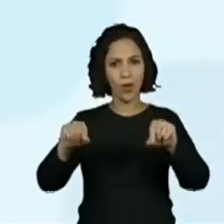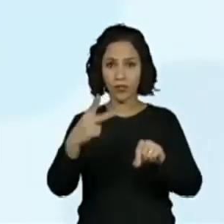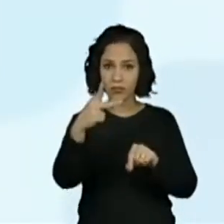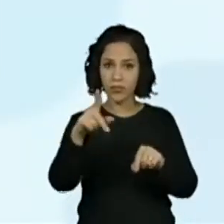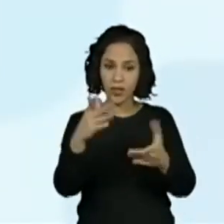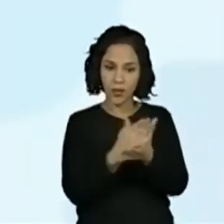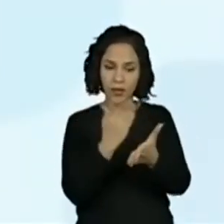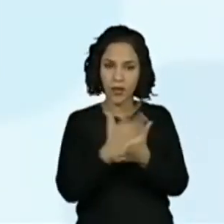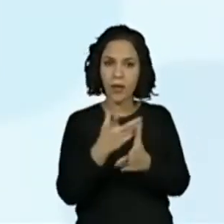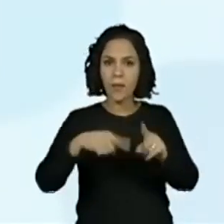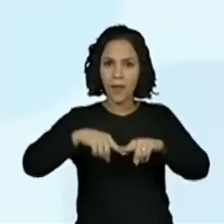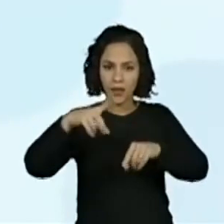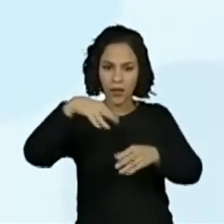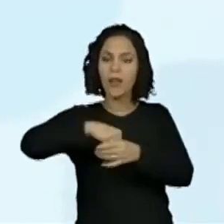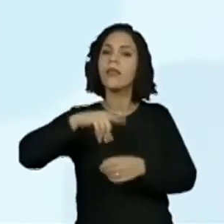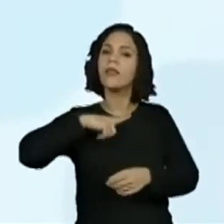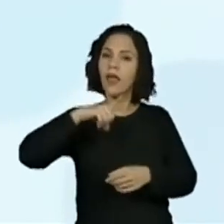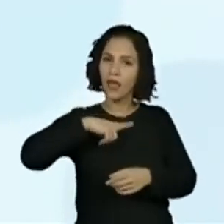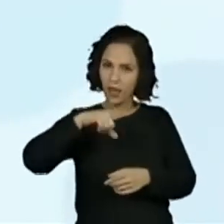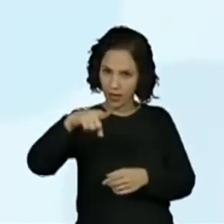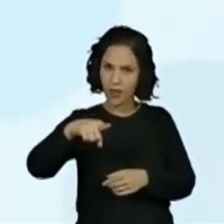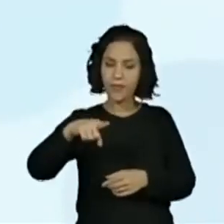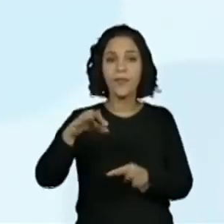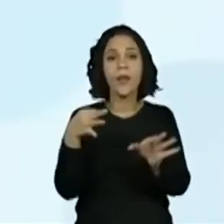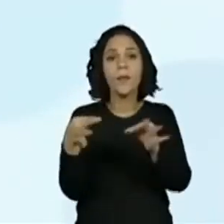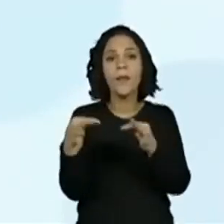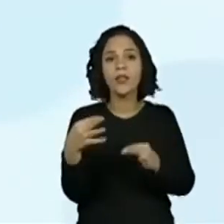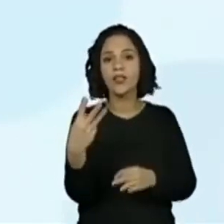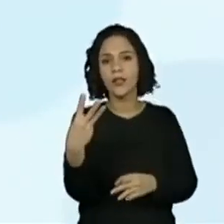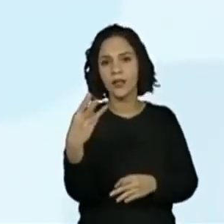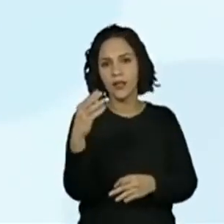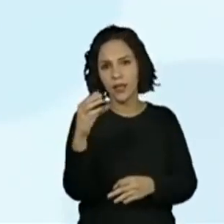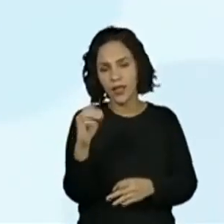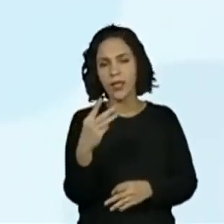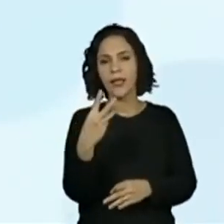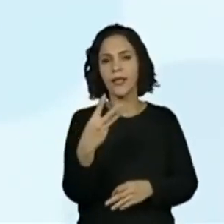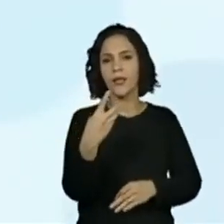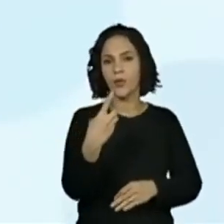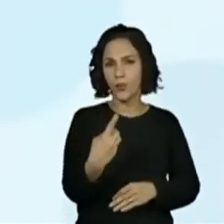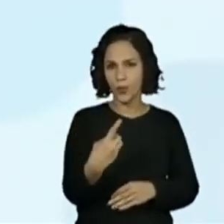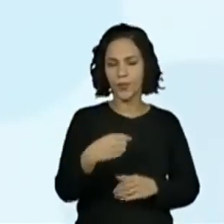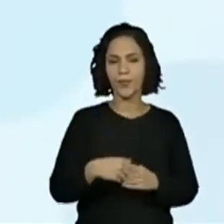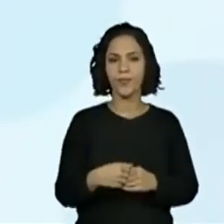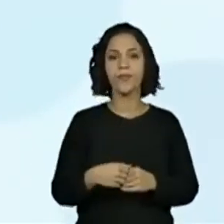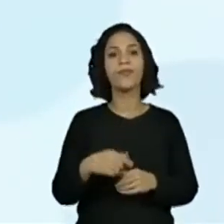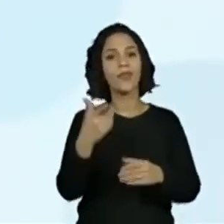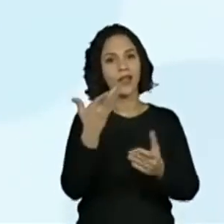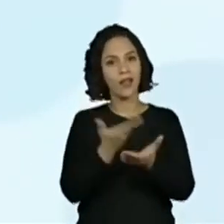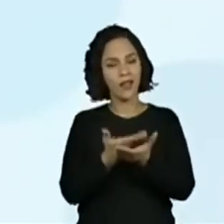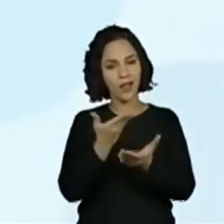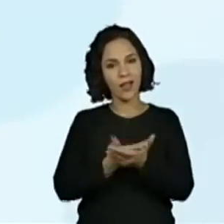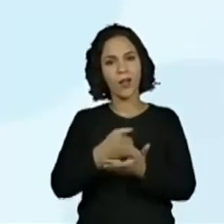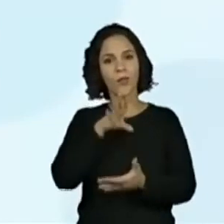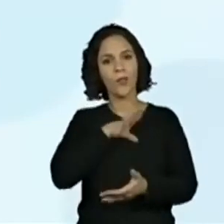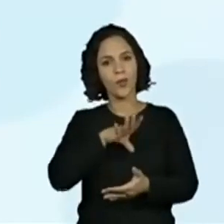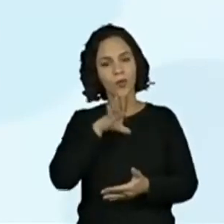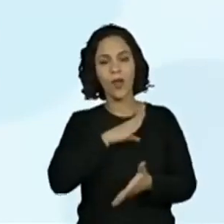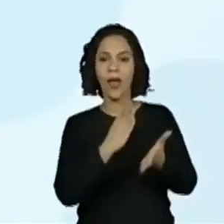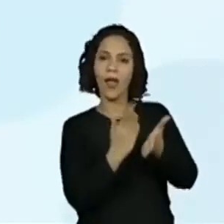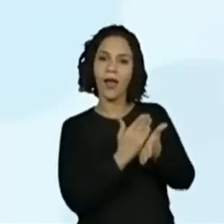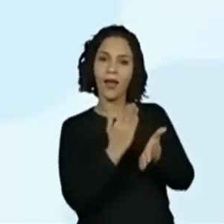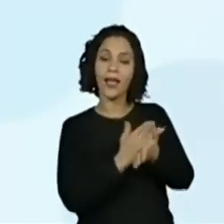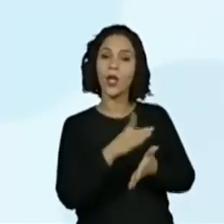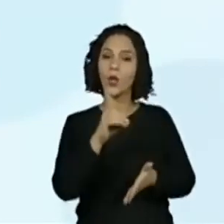para vocês no Aprender Sempre aí, ó, página 30, 31, língua portuguesa, caderno do